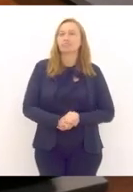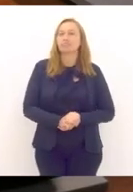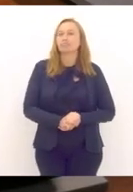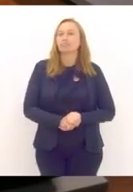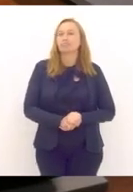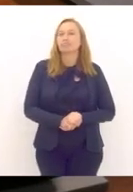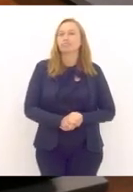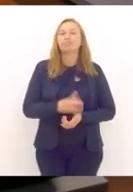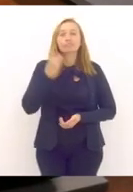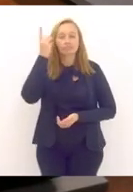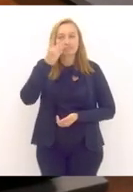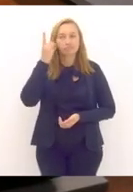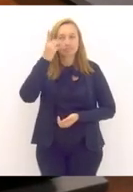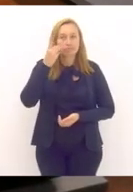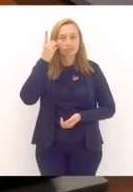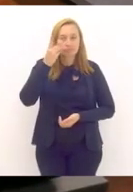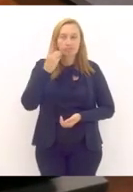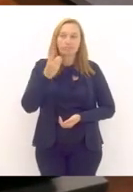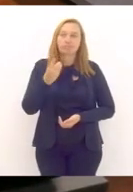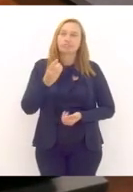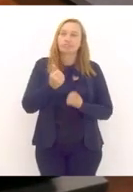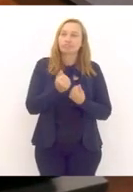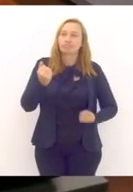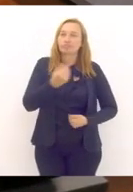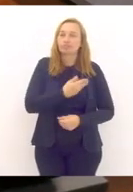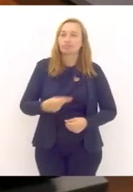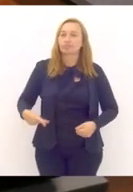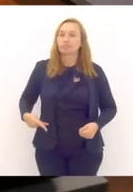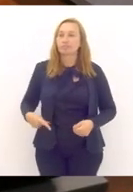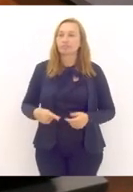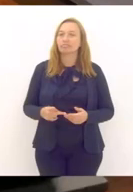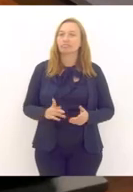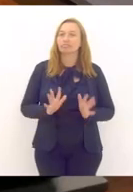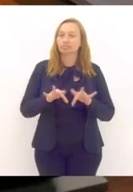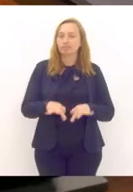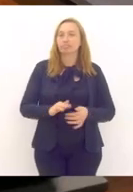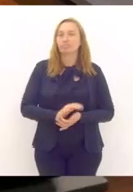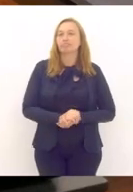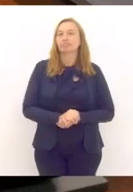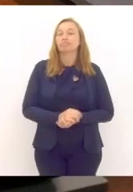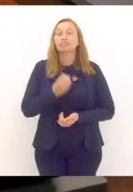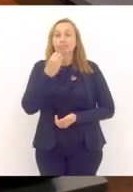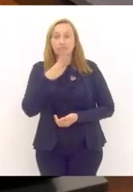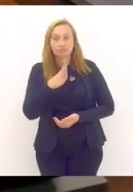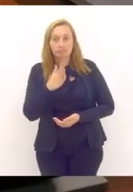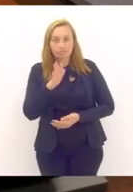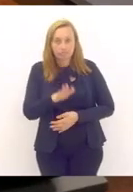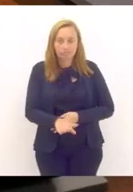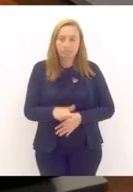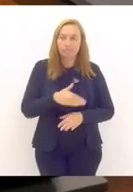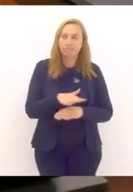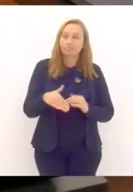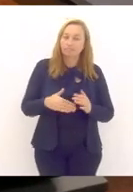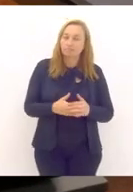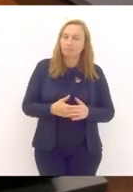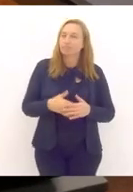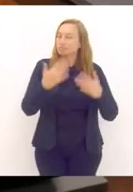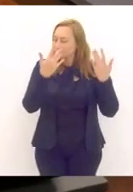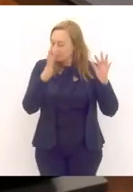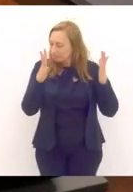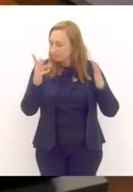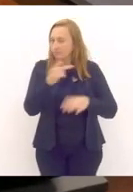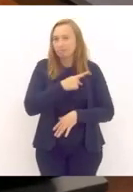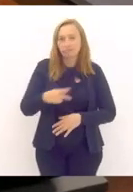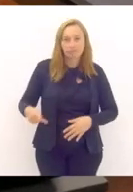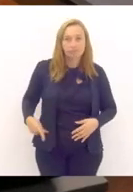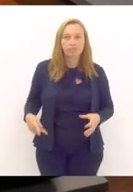nosso deputado, meu querido vice-presidente, vai encerrar. Bom, uma boa tarde a todos e a todas. Cumprimentar o nosso